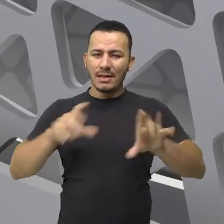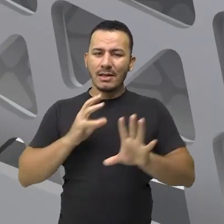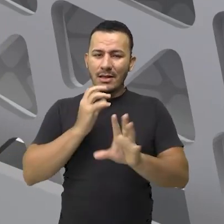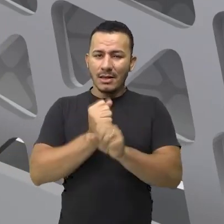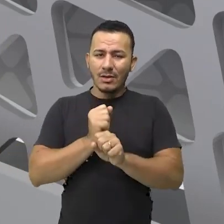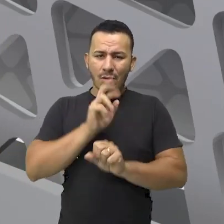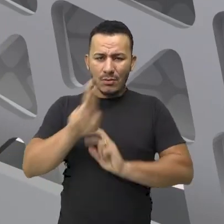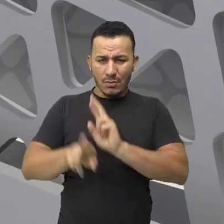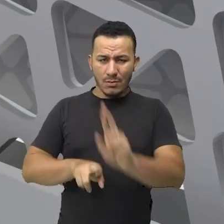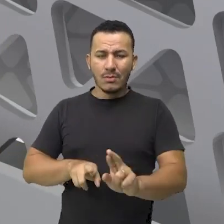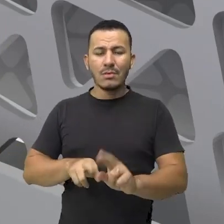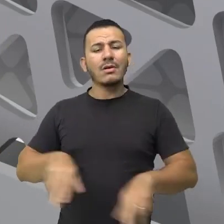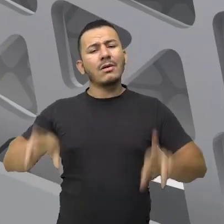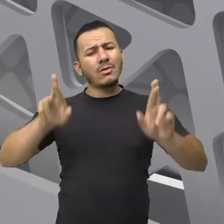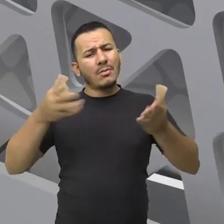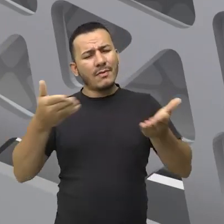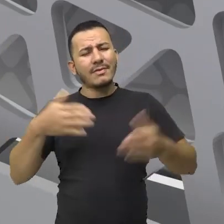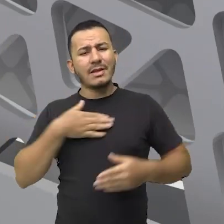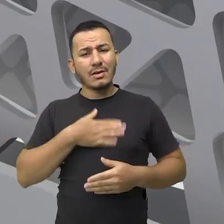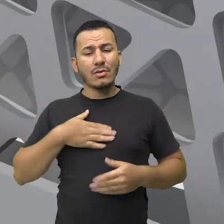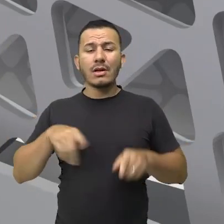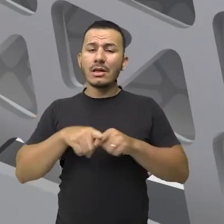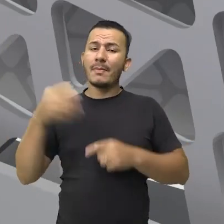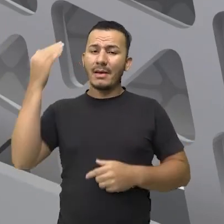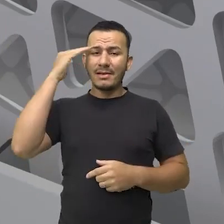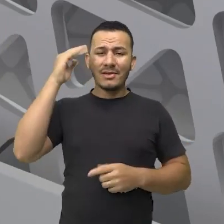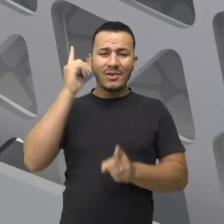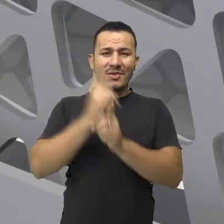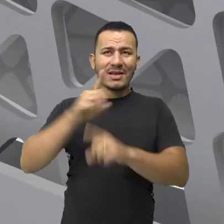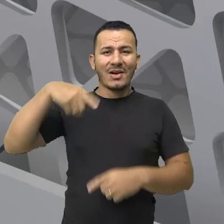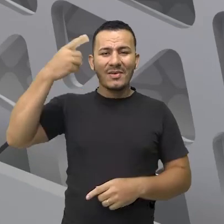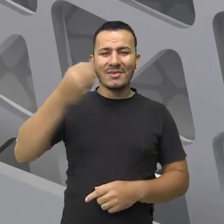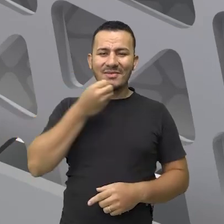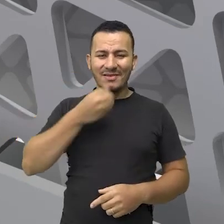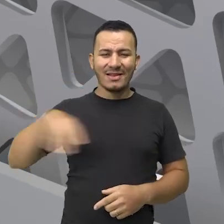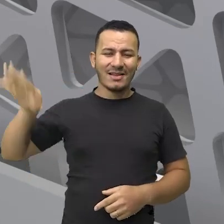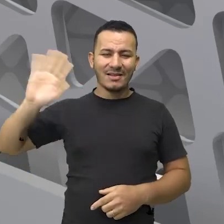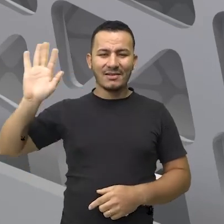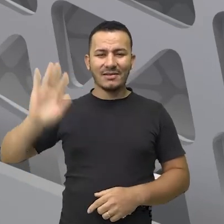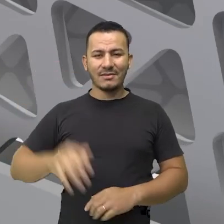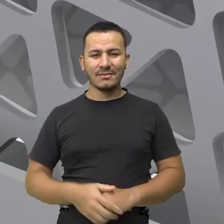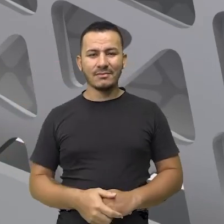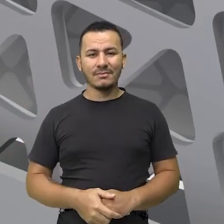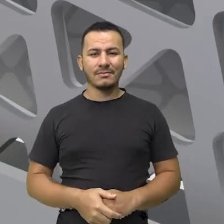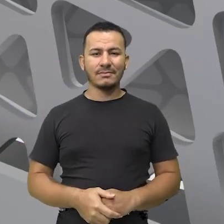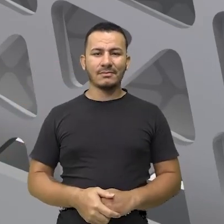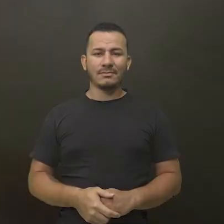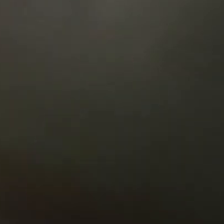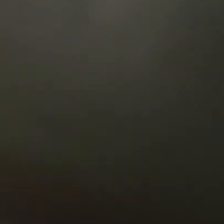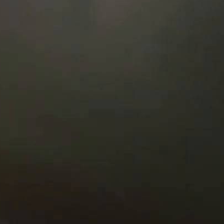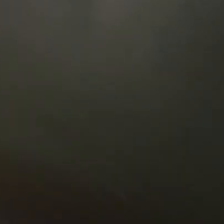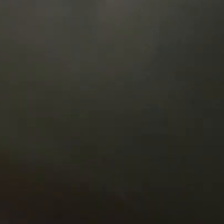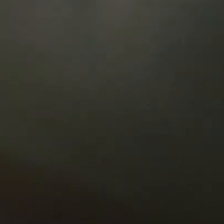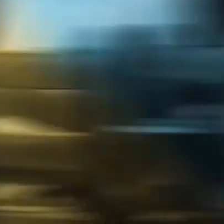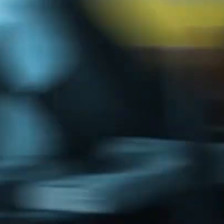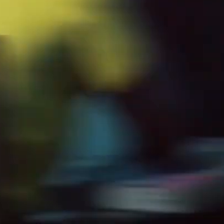equação, tá legal? Espero que vocês tenham compreendido e até a nossa próxima aula. Até mais, pessoal!